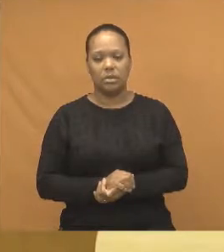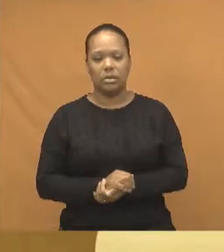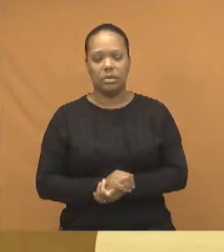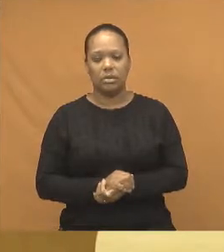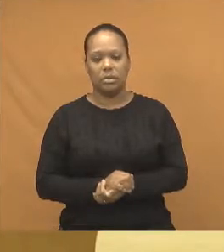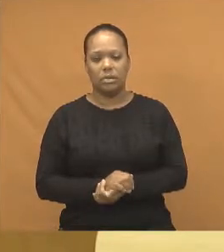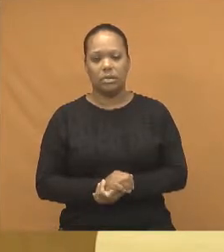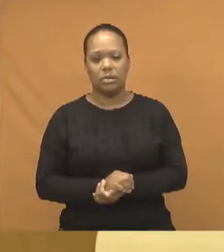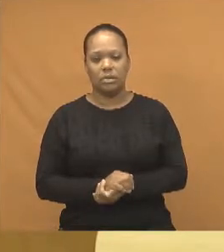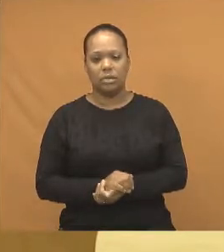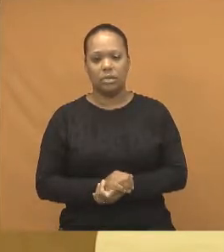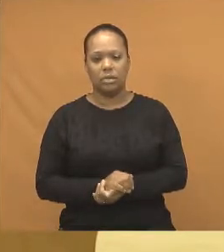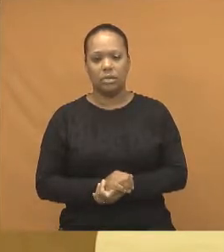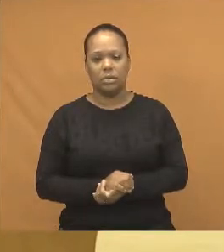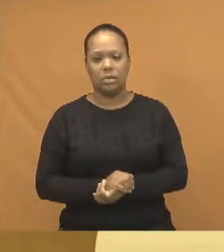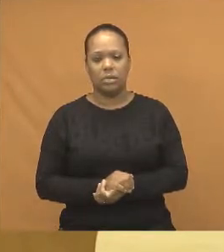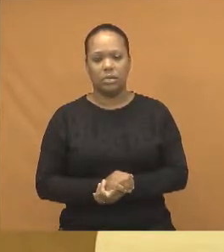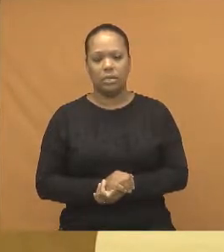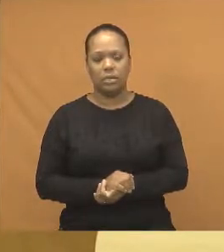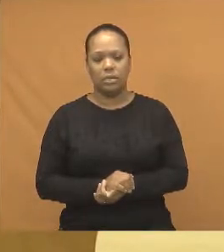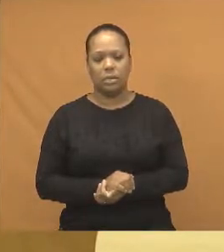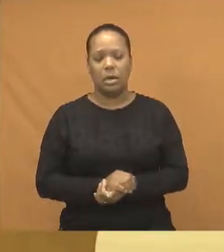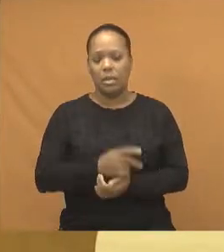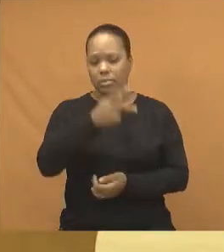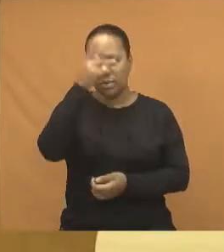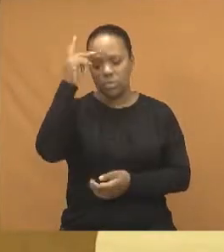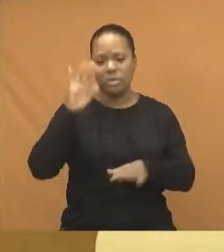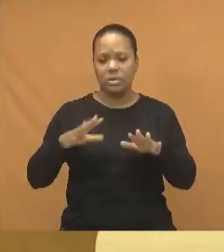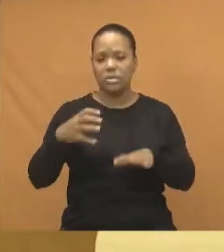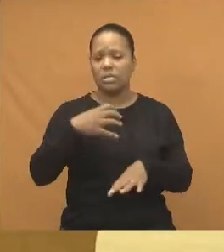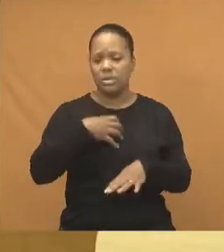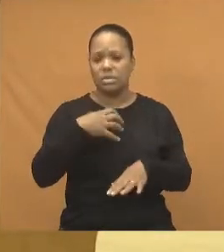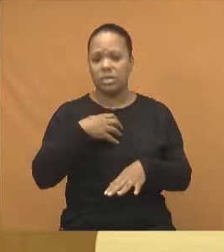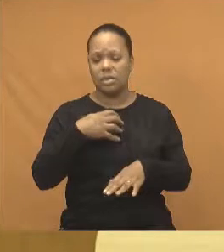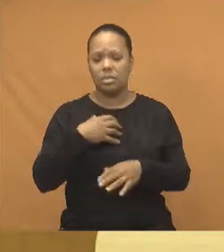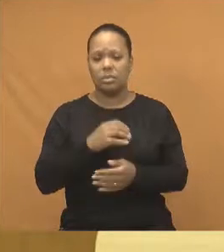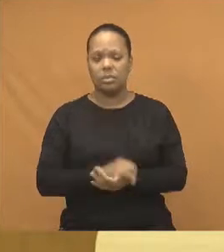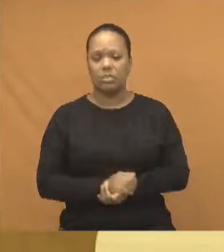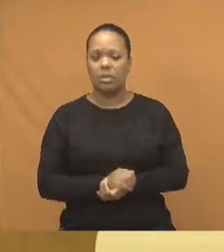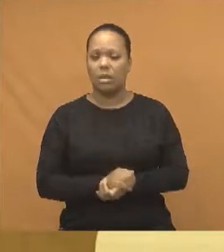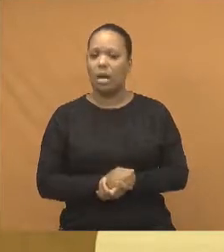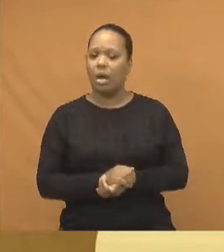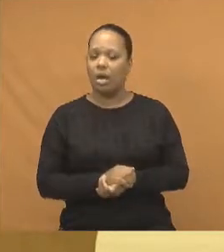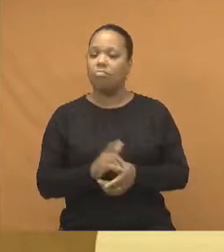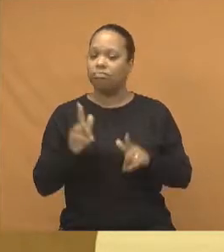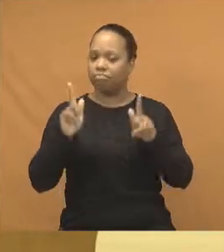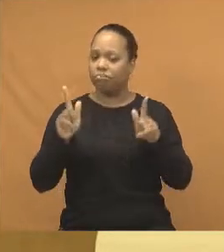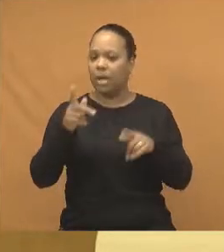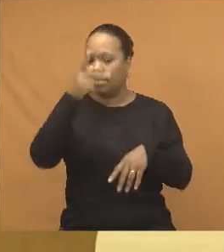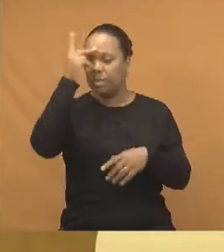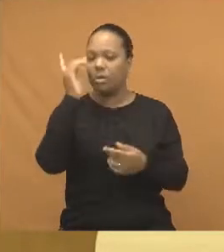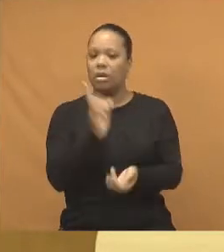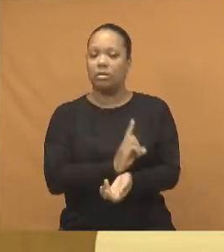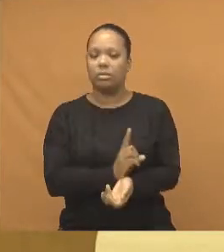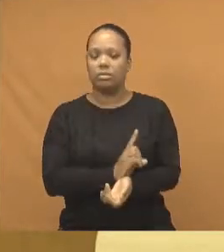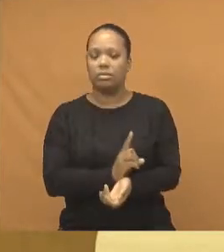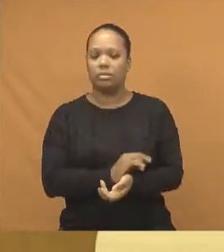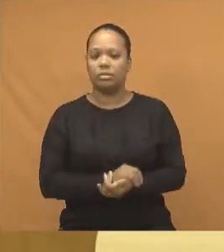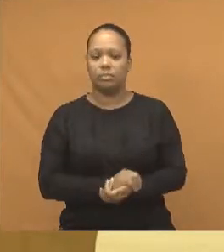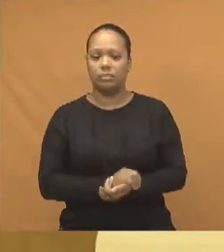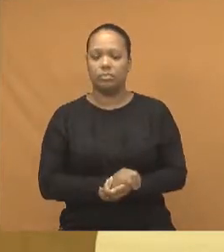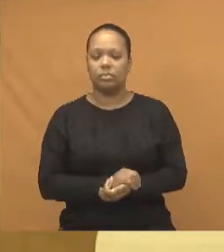são claros até mesmo para a pessoa que não é diabética, mas, sem dúvida, é um agravo para o diabético. Então, o fato